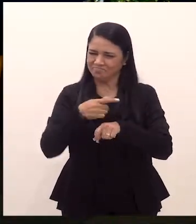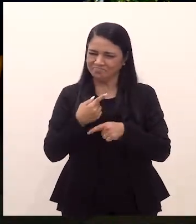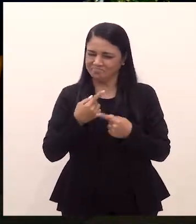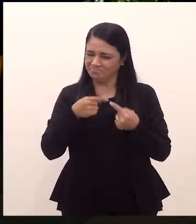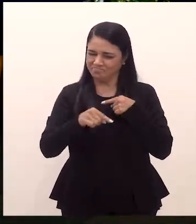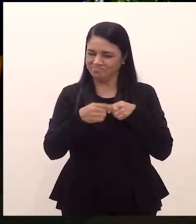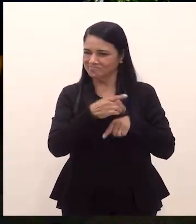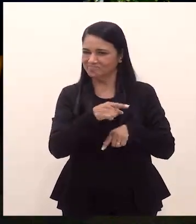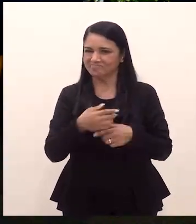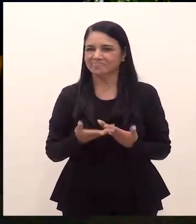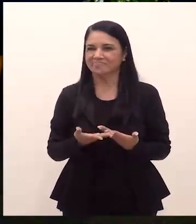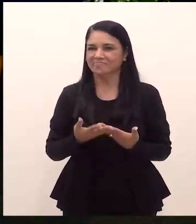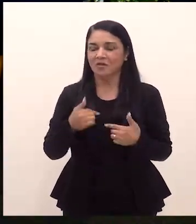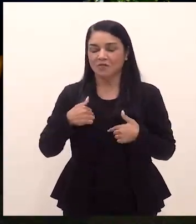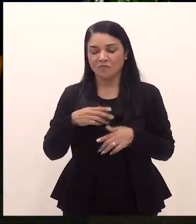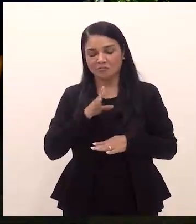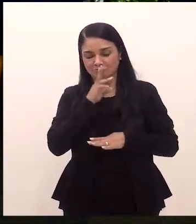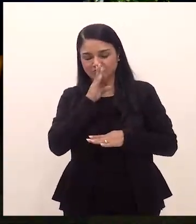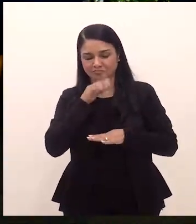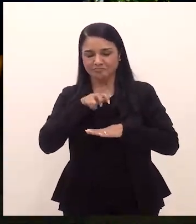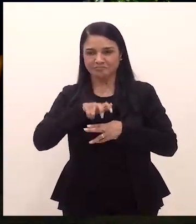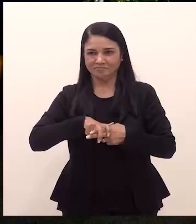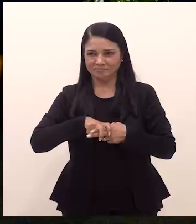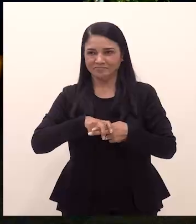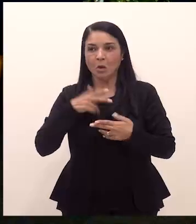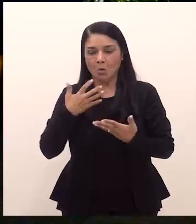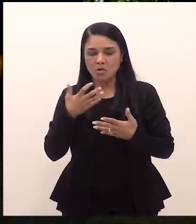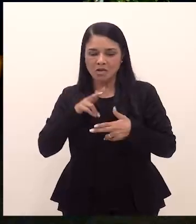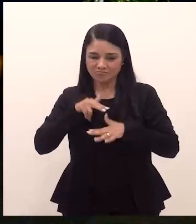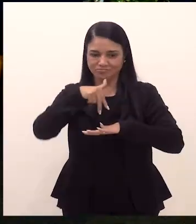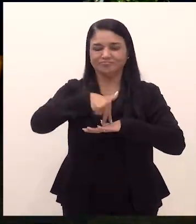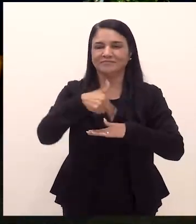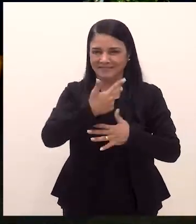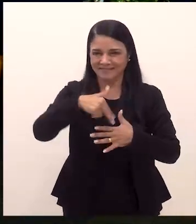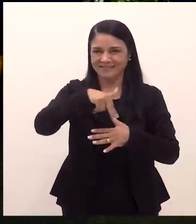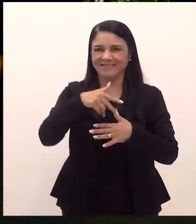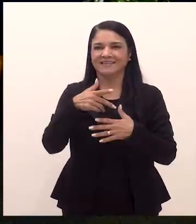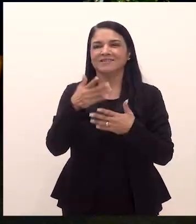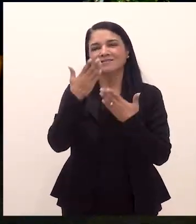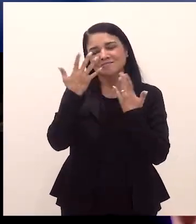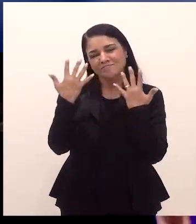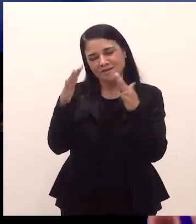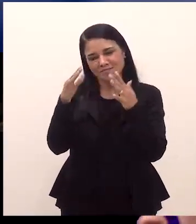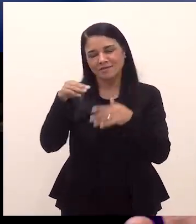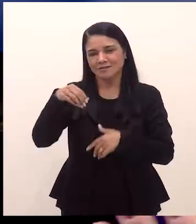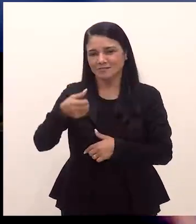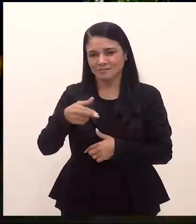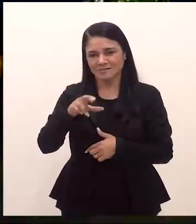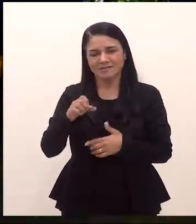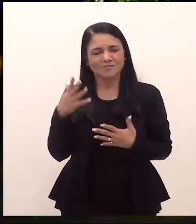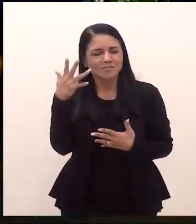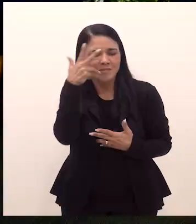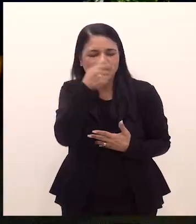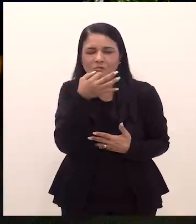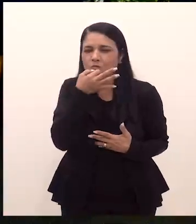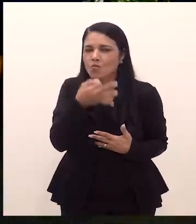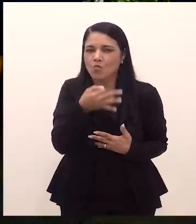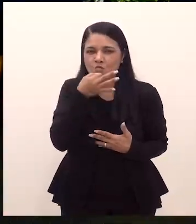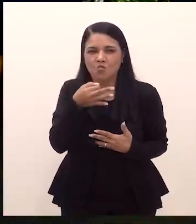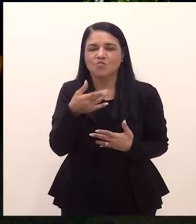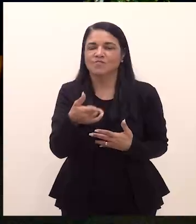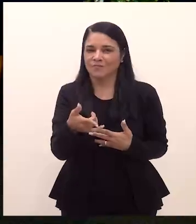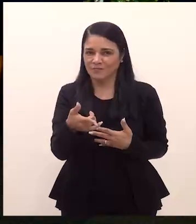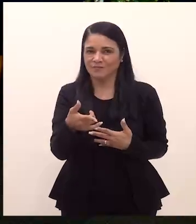música, mas para dançar não funciona muito, não. Então eu preferi ficar quieta aqui, porque eu já queria me levantar para começar a dançar. Parabéns, Marcelo, que